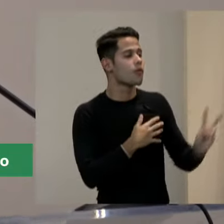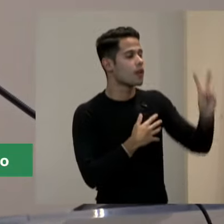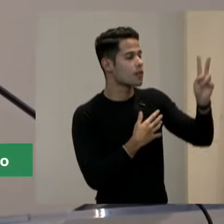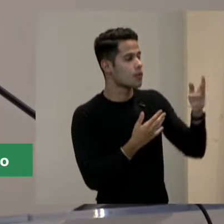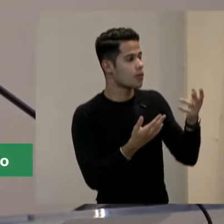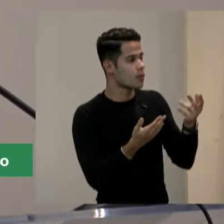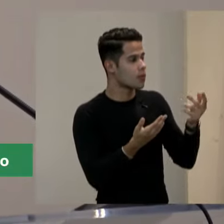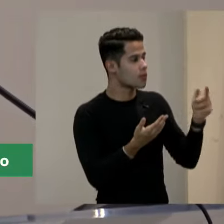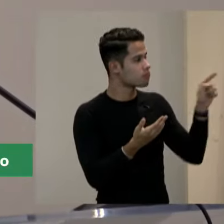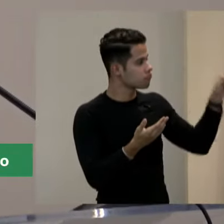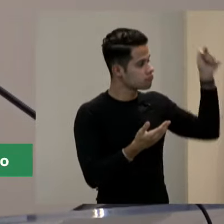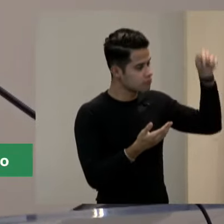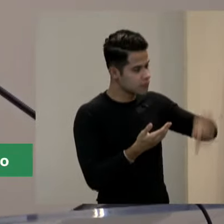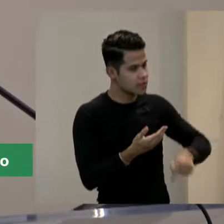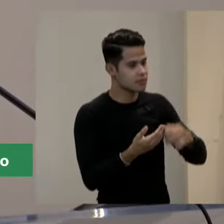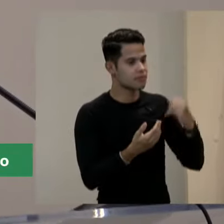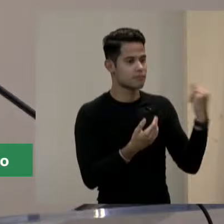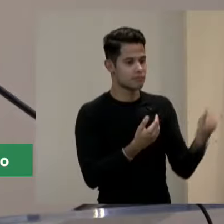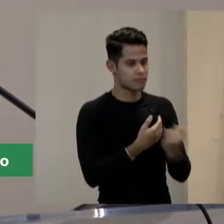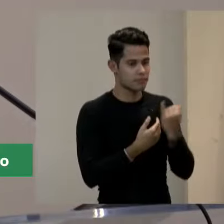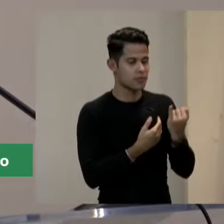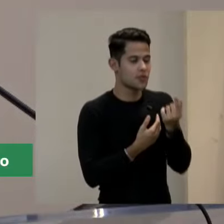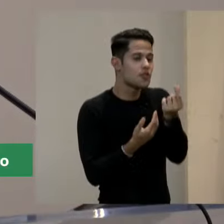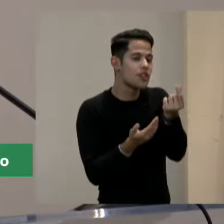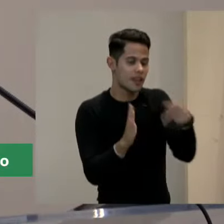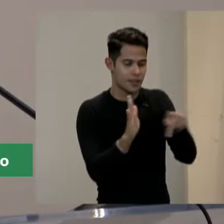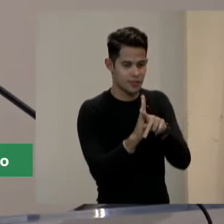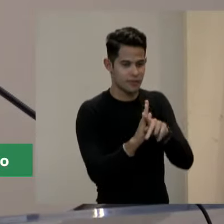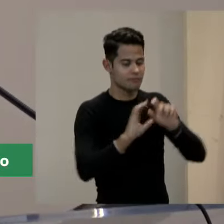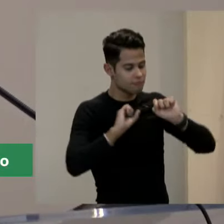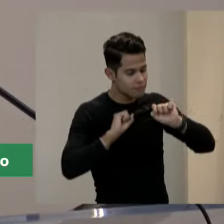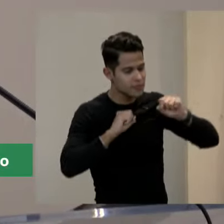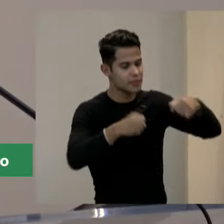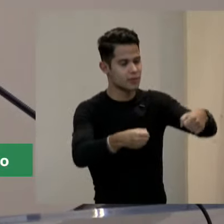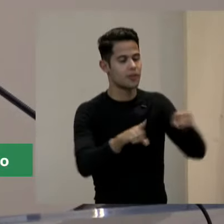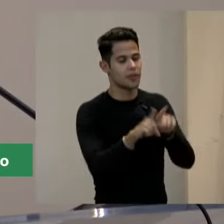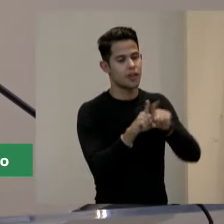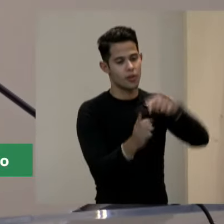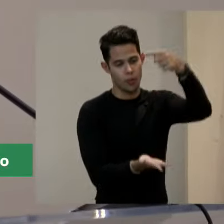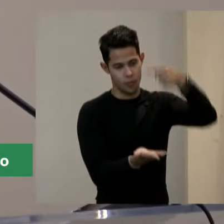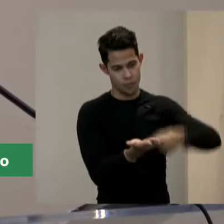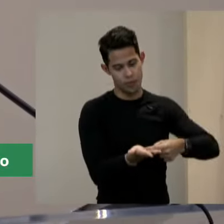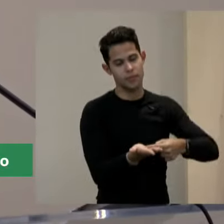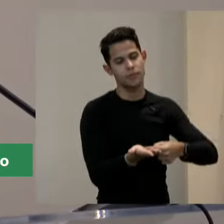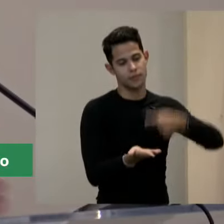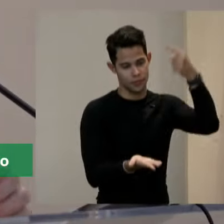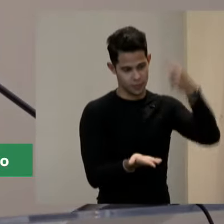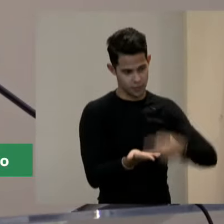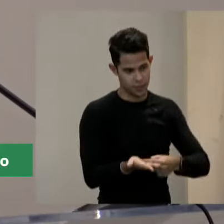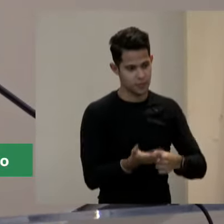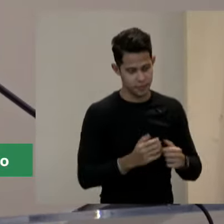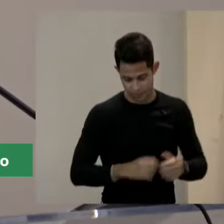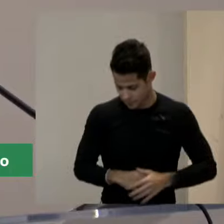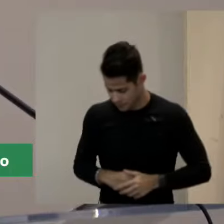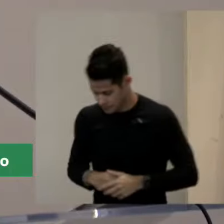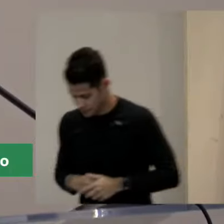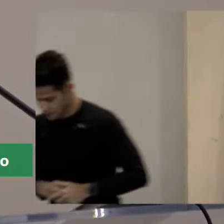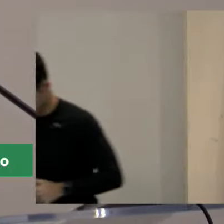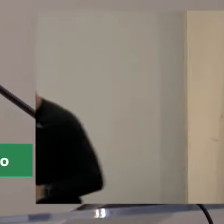simbólicos para estar aqui. Essa é a nossa dedicação e o nosso comprometimento. Nós estamos